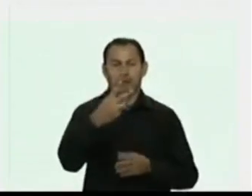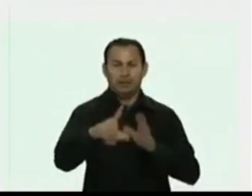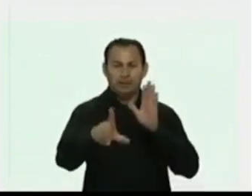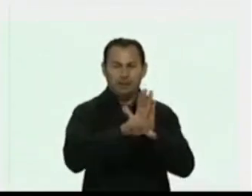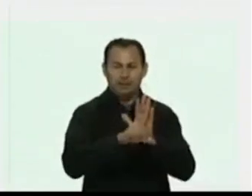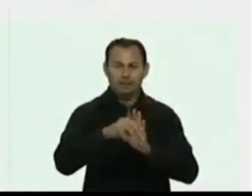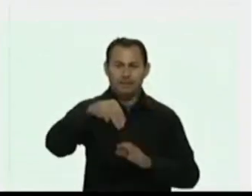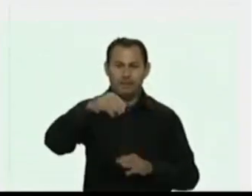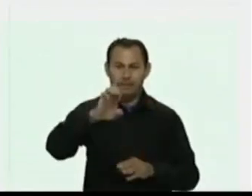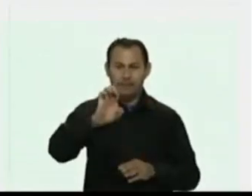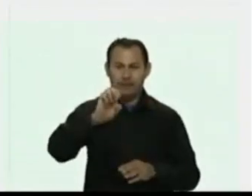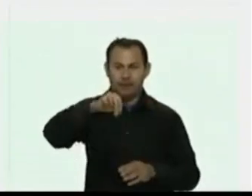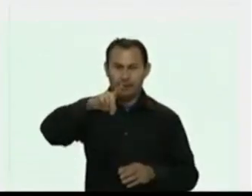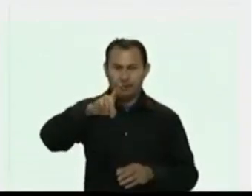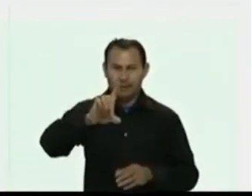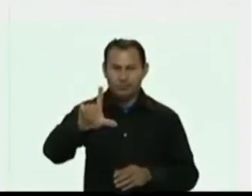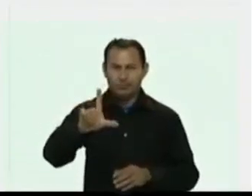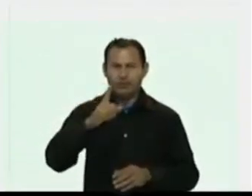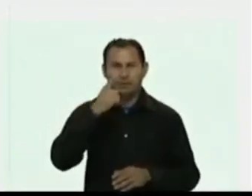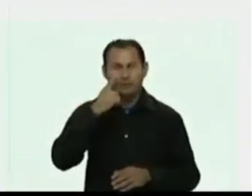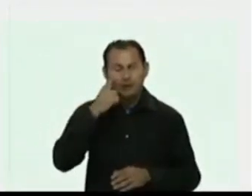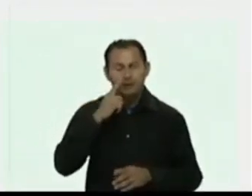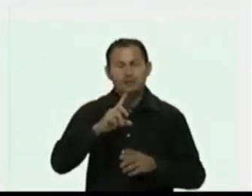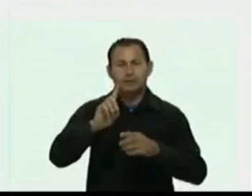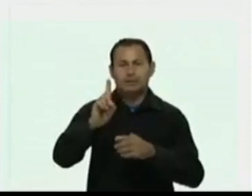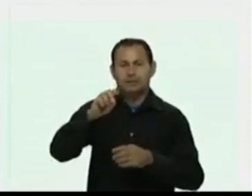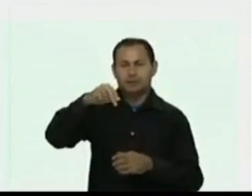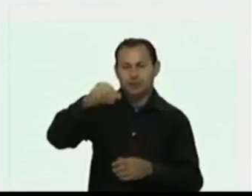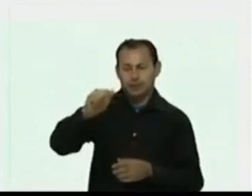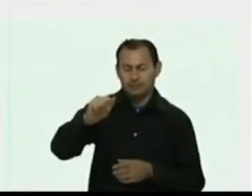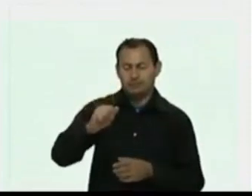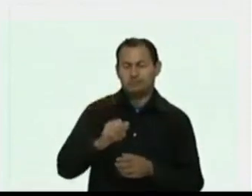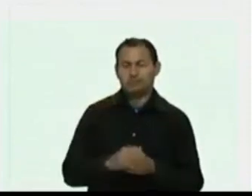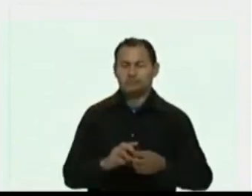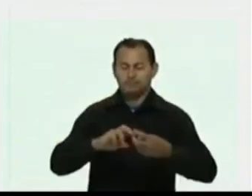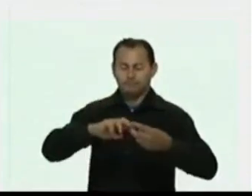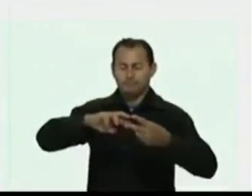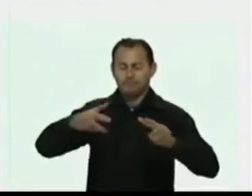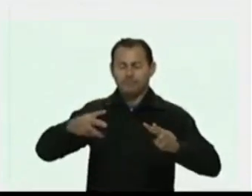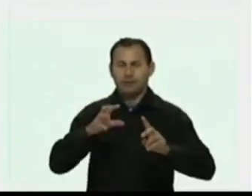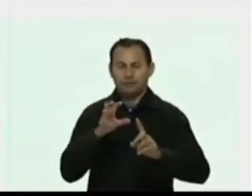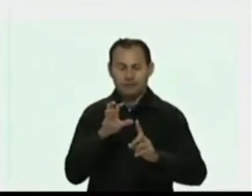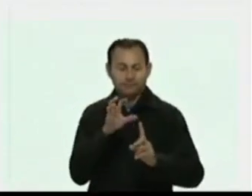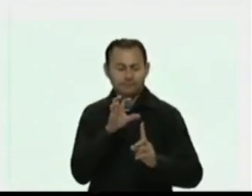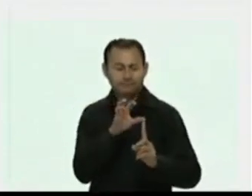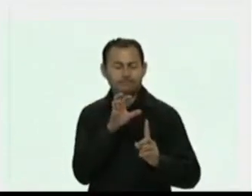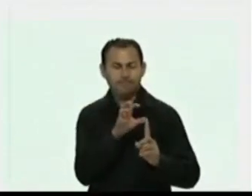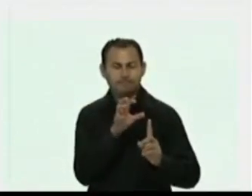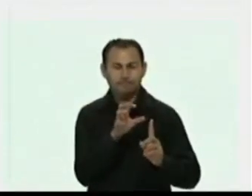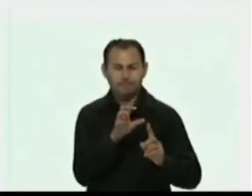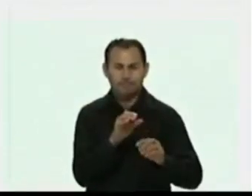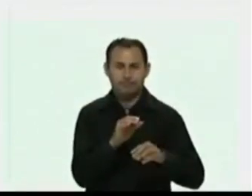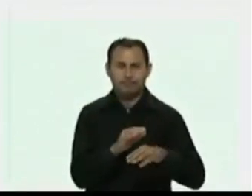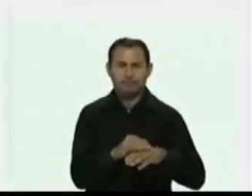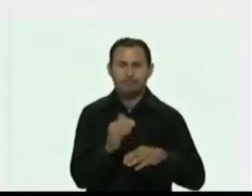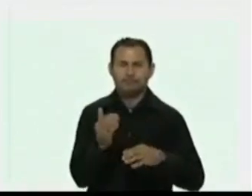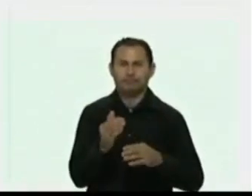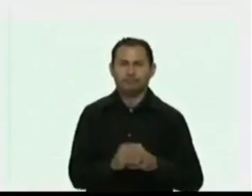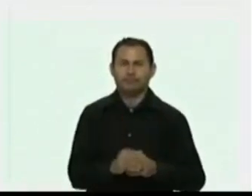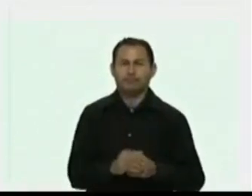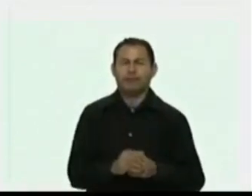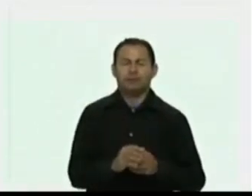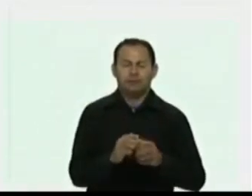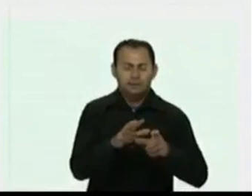como esse DNA ele vai interferir além